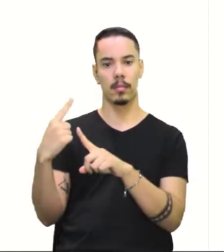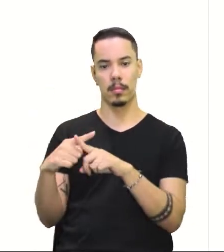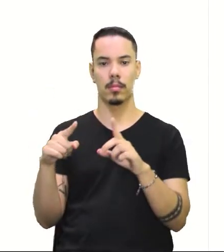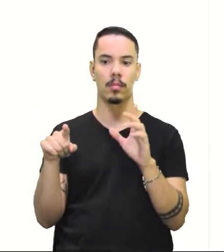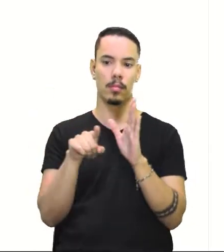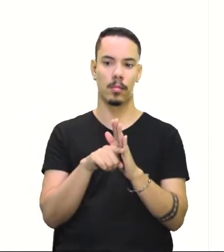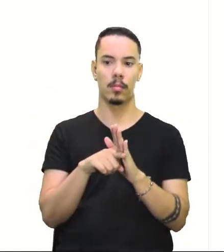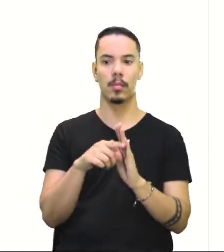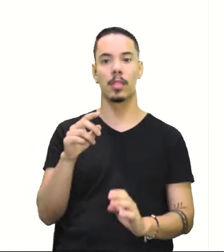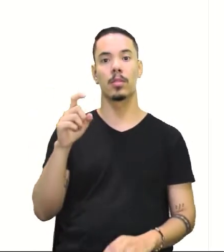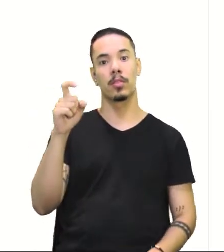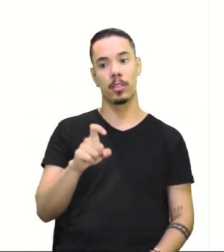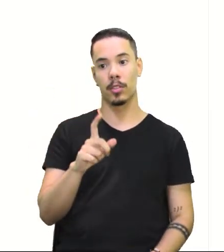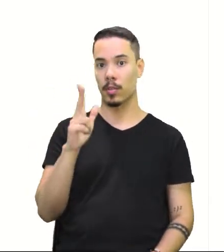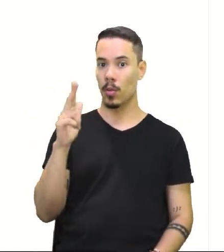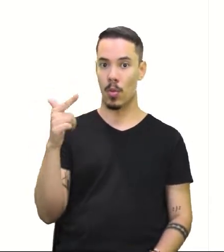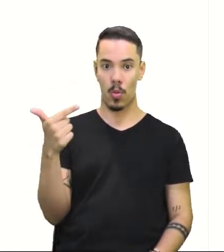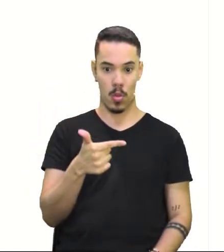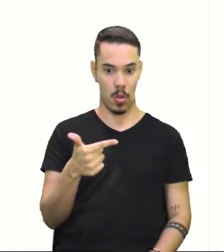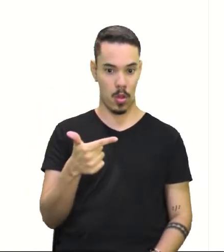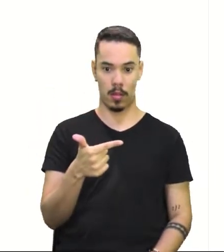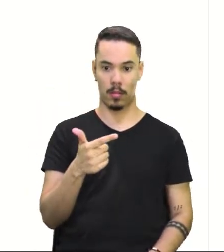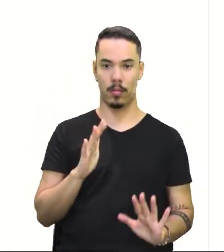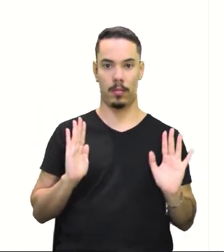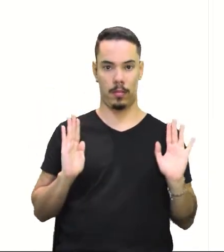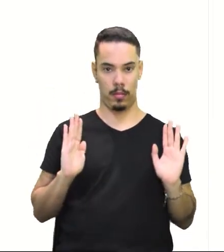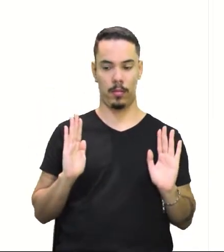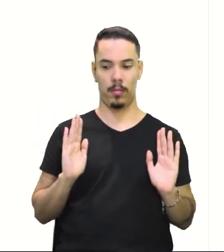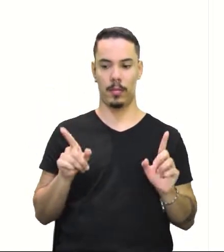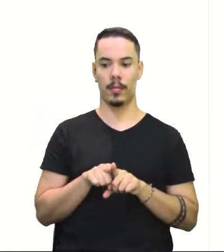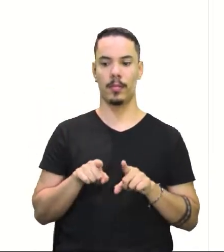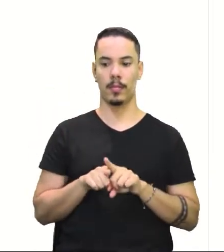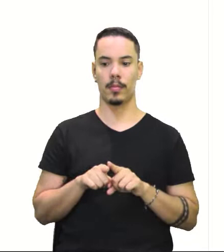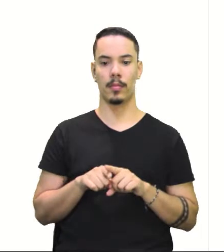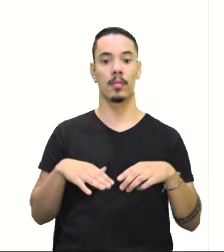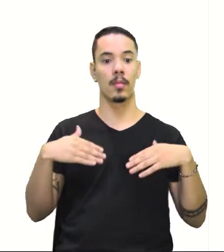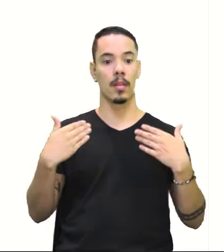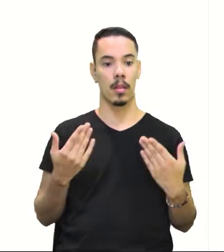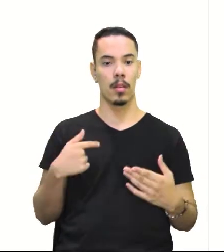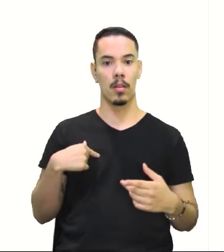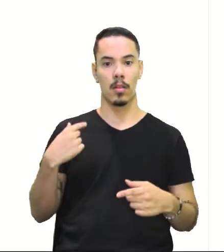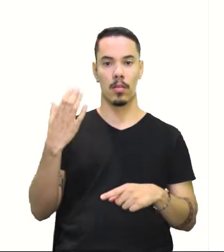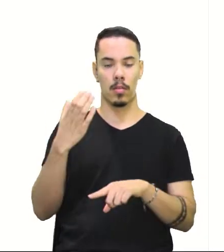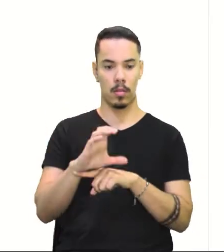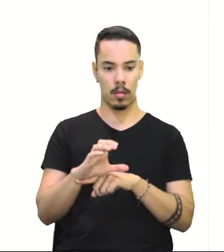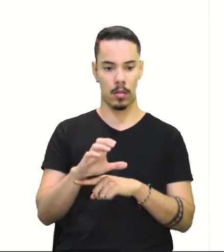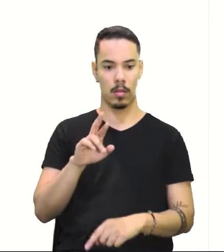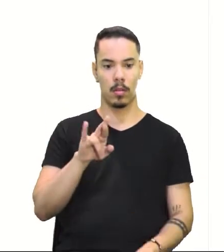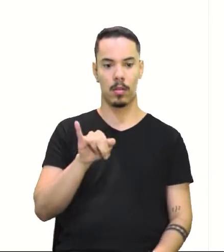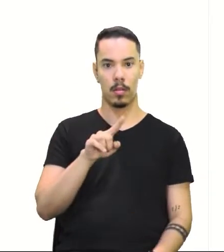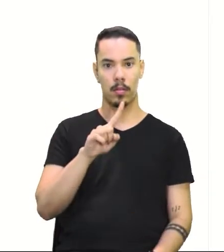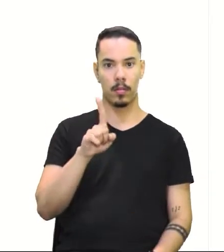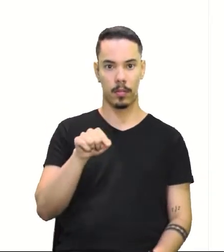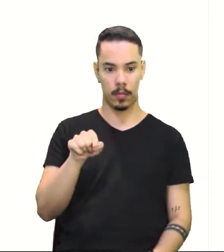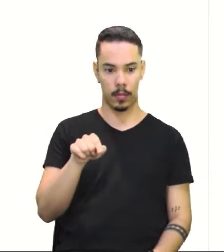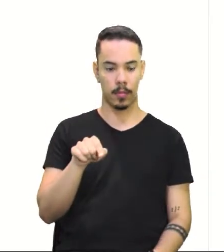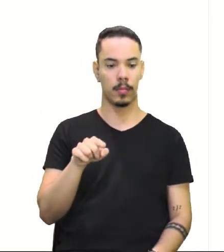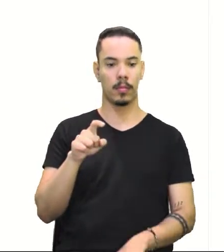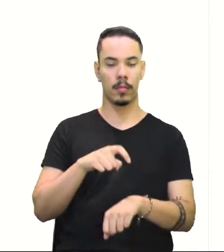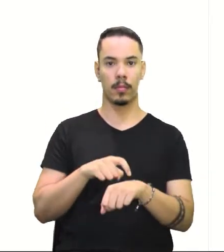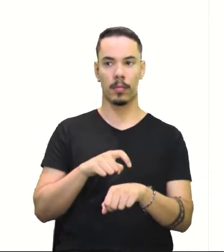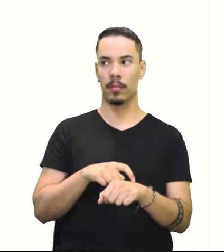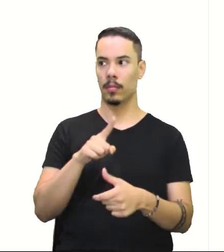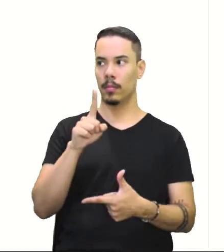vale 2. Essa é a minha raiz, tá? Então eu vou colocar a raiz aqui. Olha lá, na hora da divisão eu